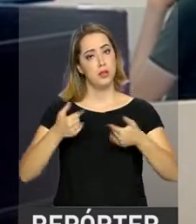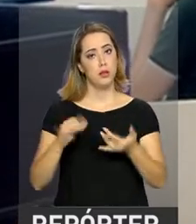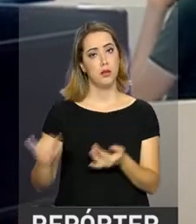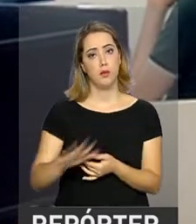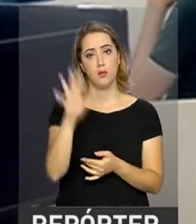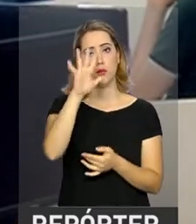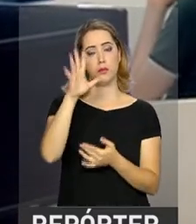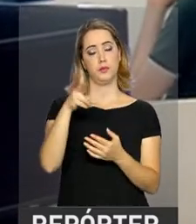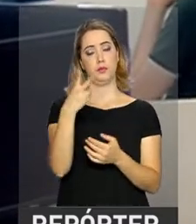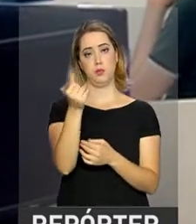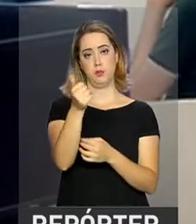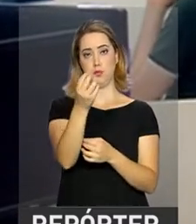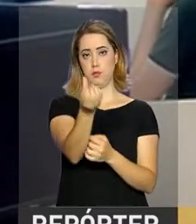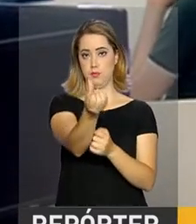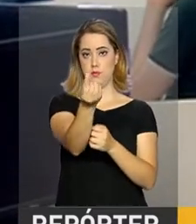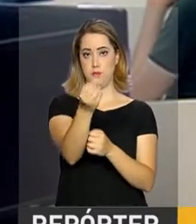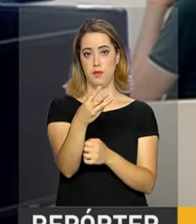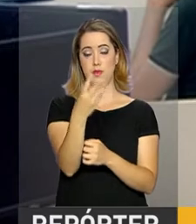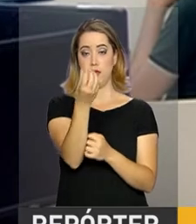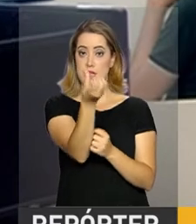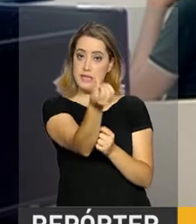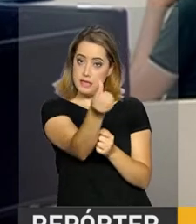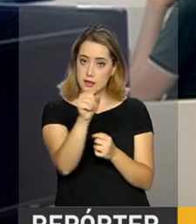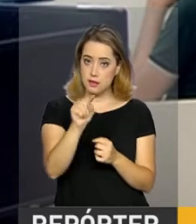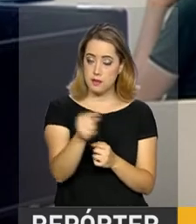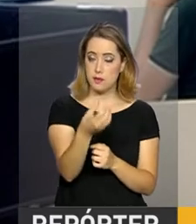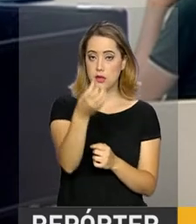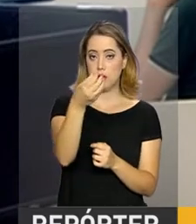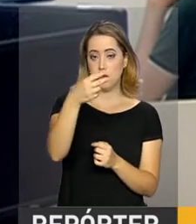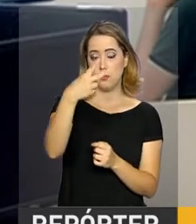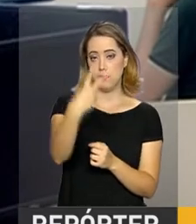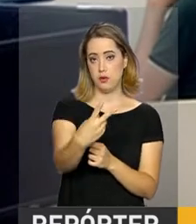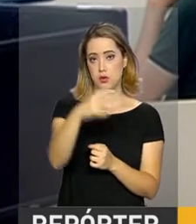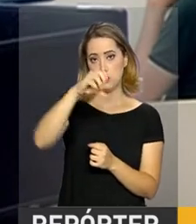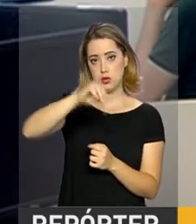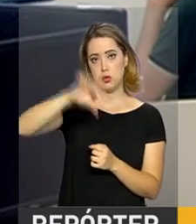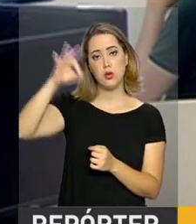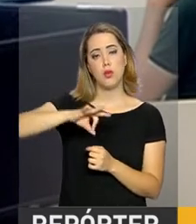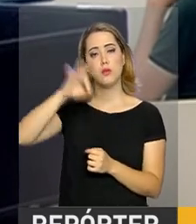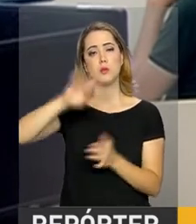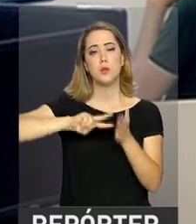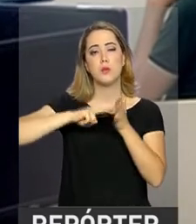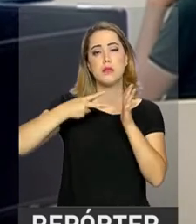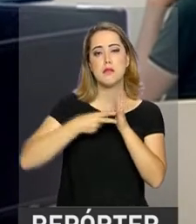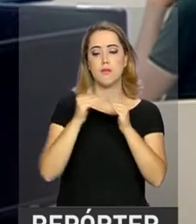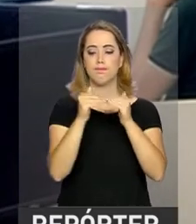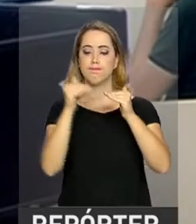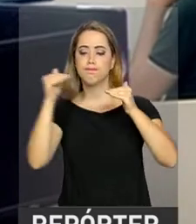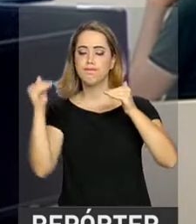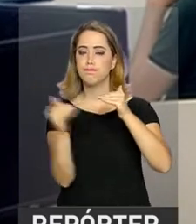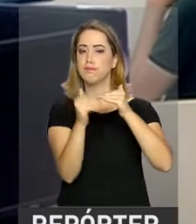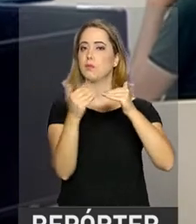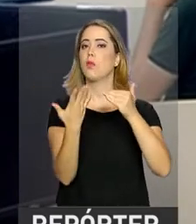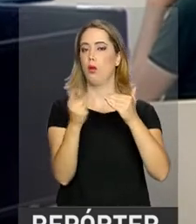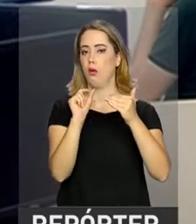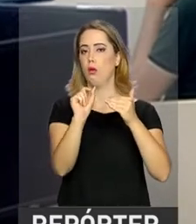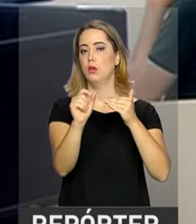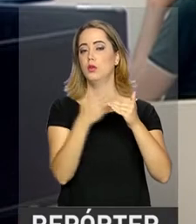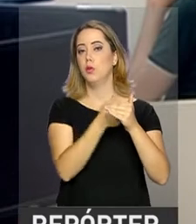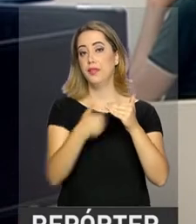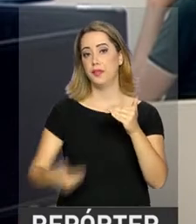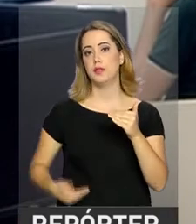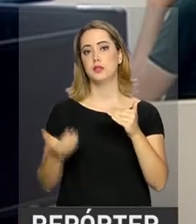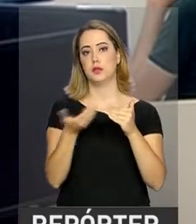de 2016 em 6,29 por cento ou seja abaixo do teto da meta do governo de